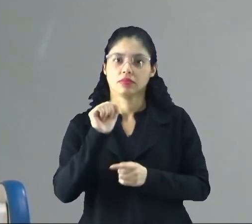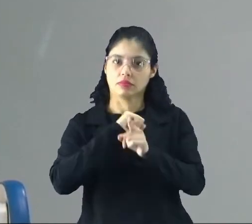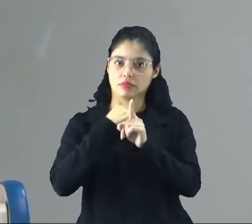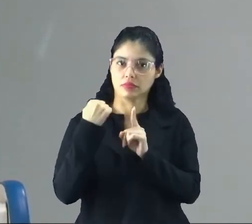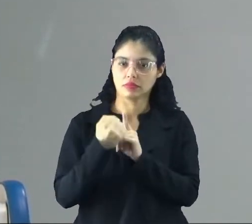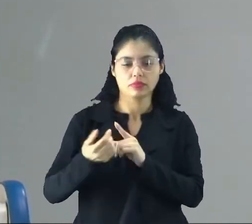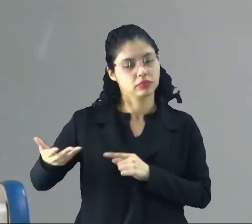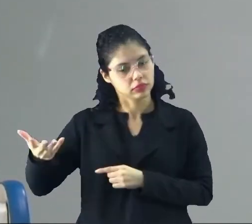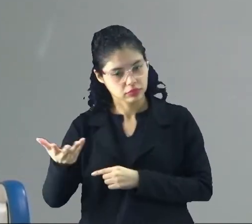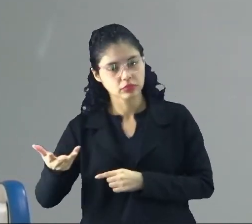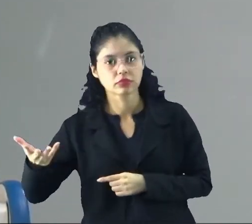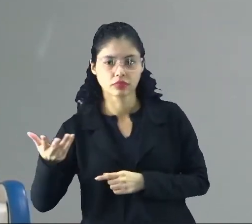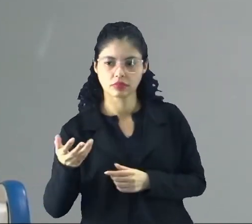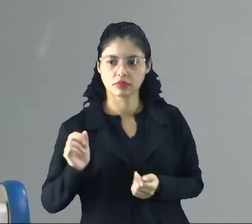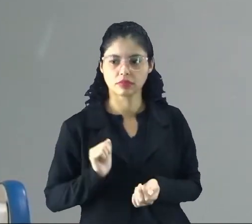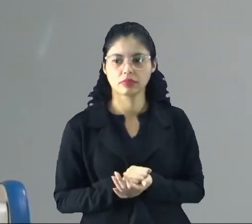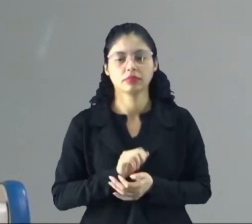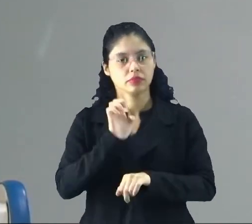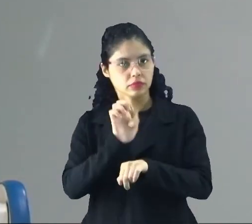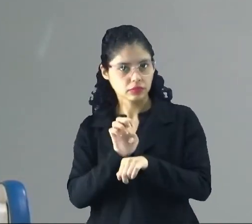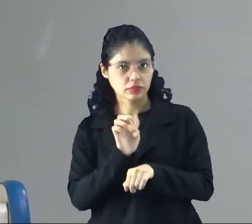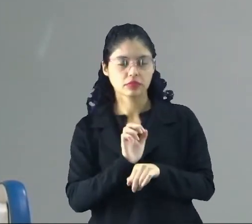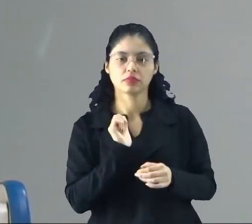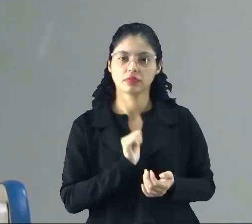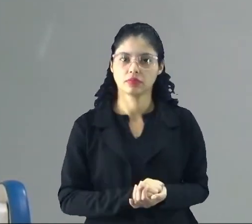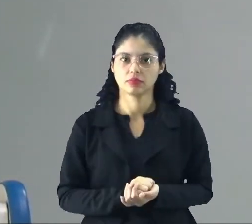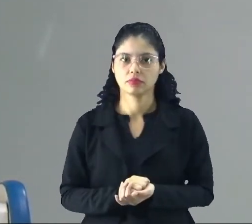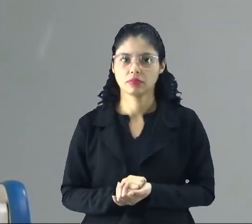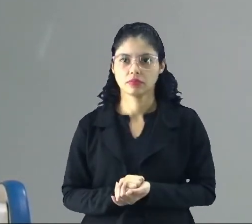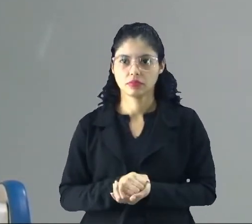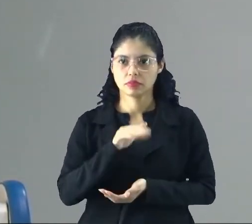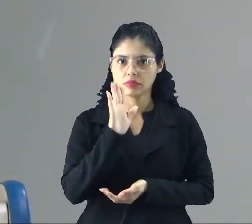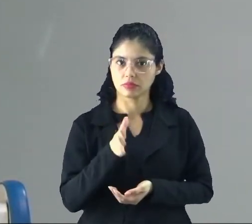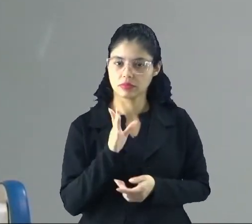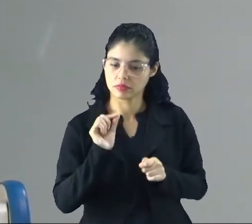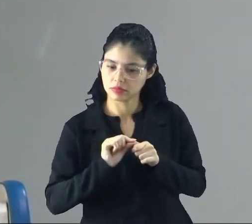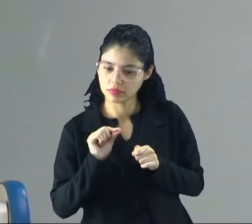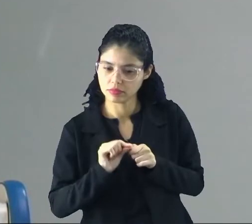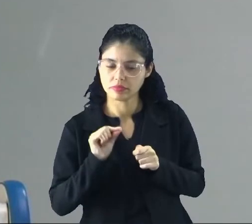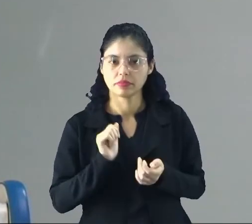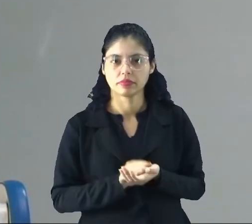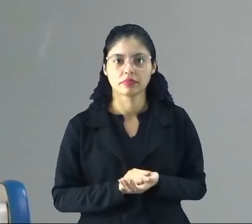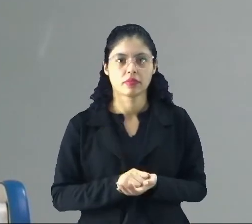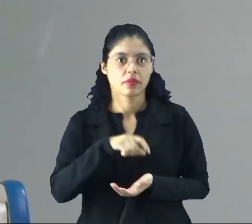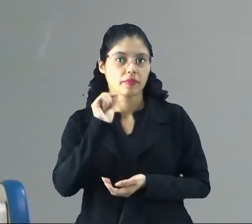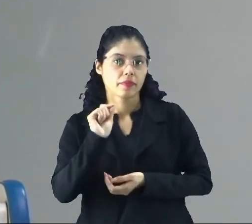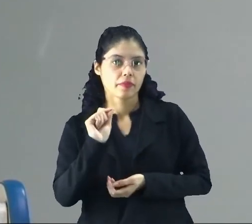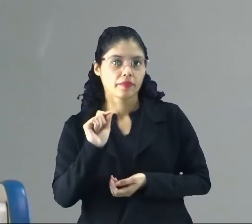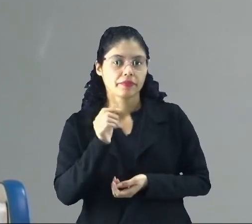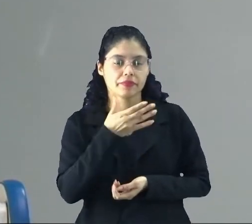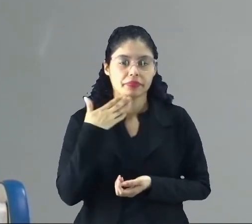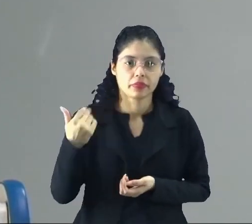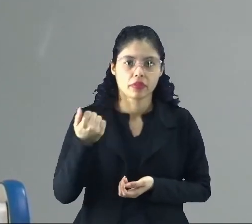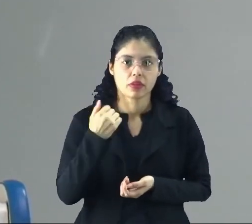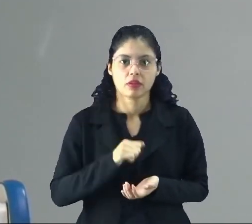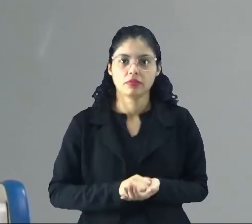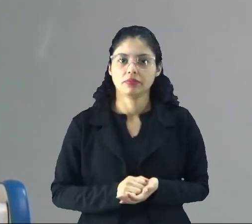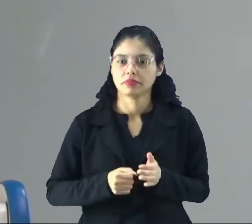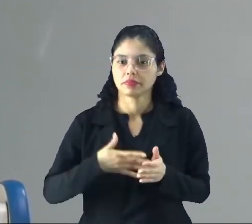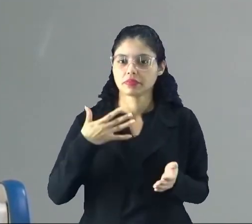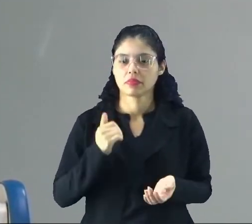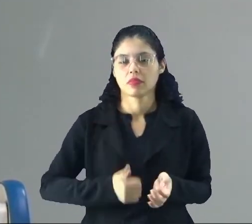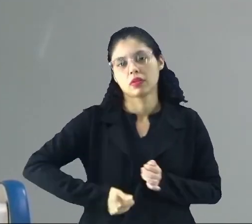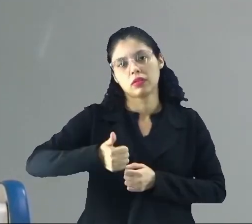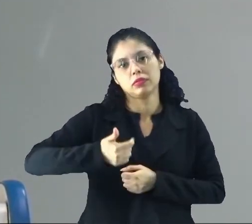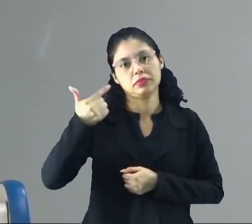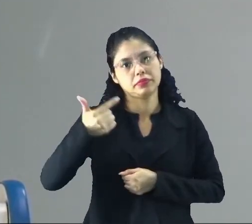sociedade baseada, né, nos estamentos, né, já formados, e que favorecia muito o primeiro e o